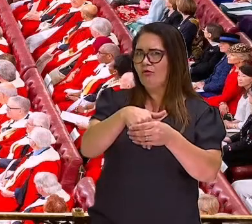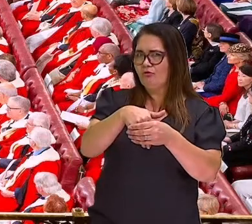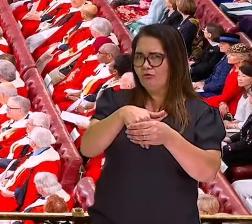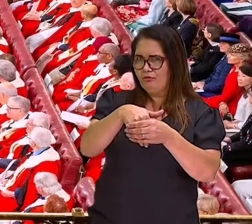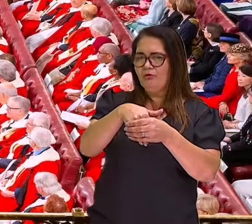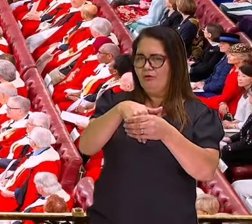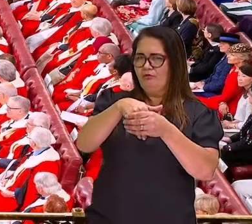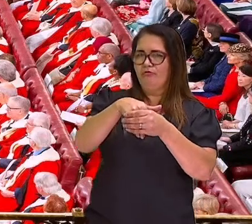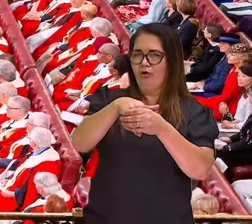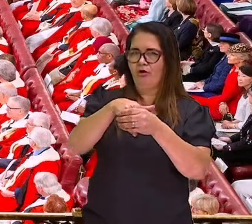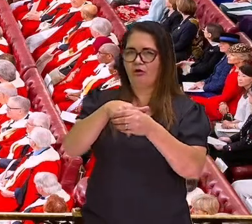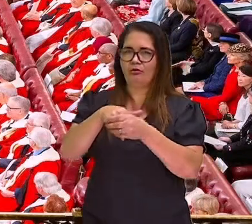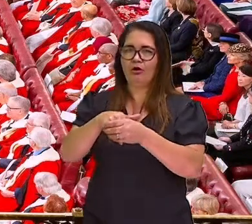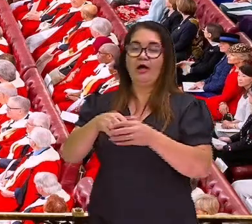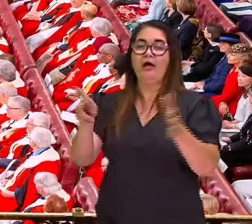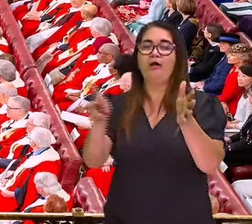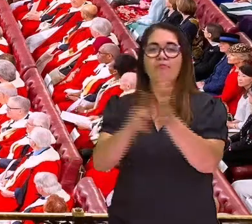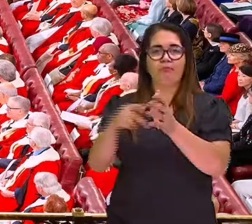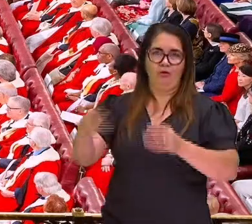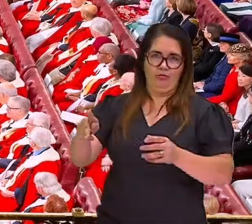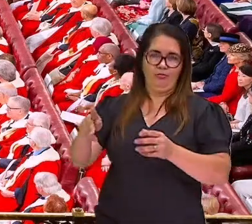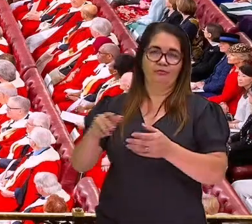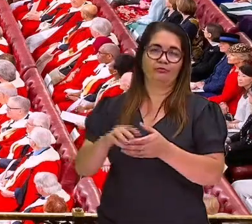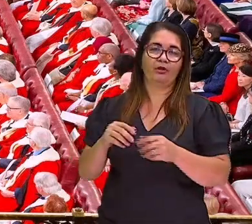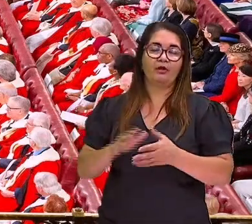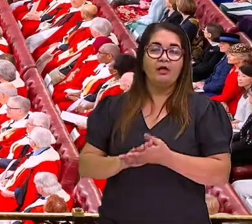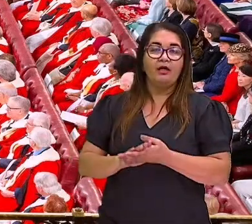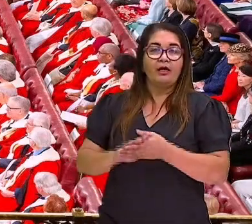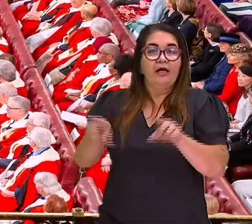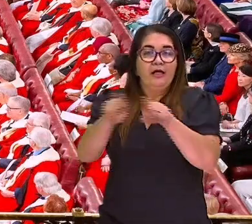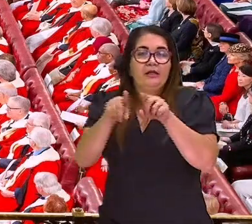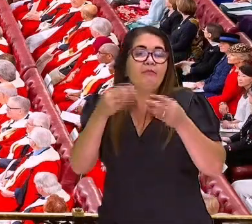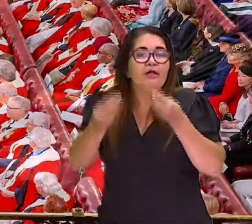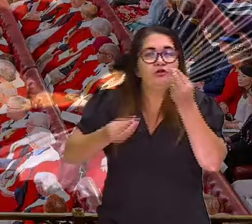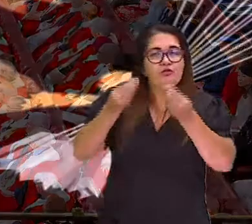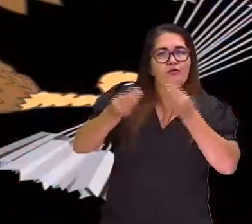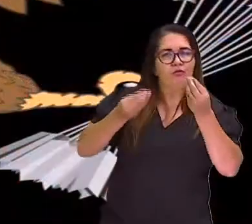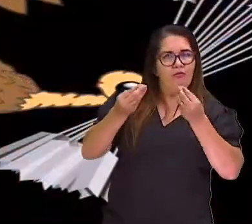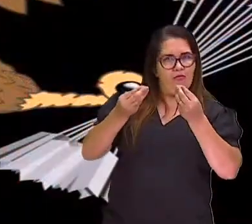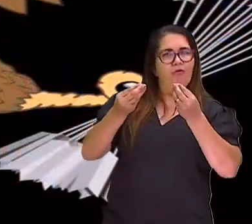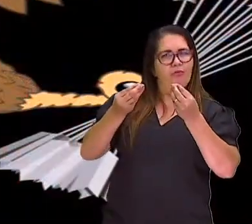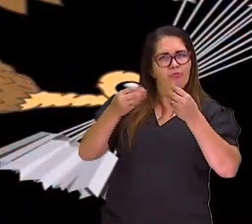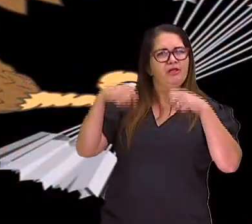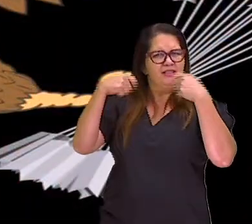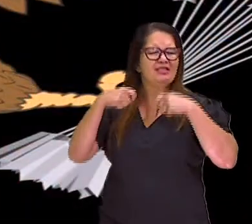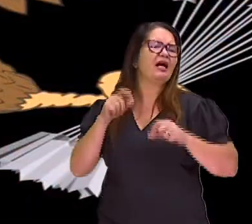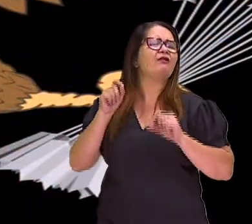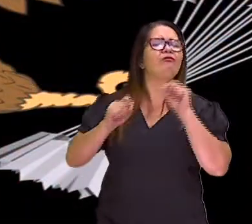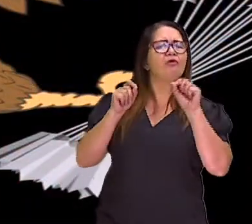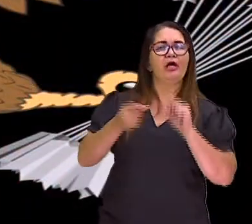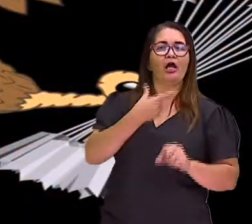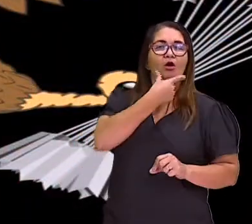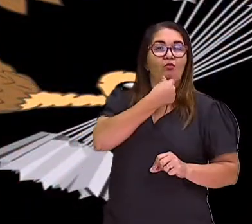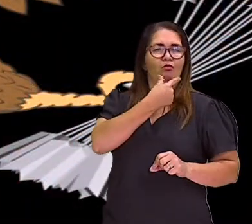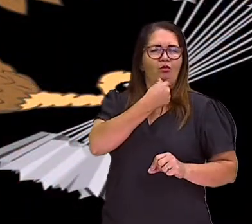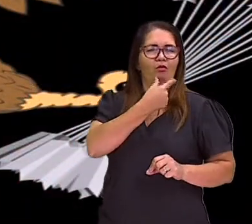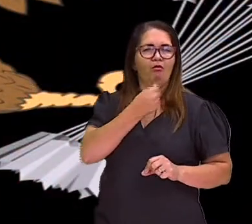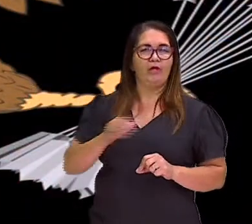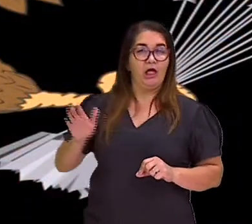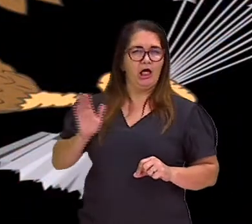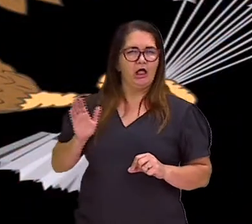Como eleitor ou candidato, era necessário comprovar a renda e a posse de